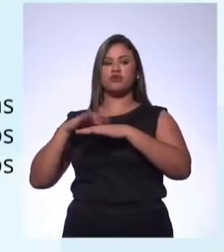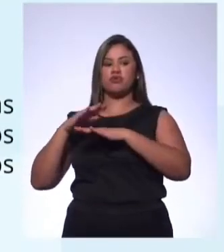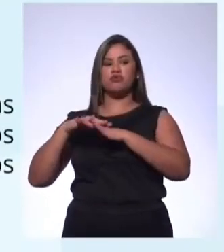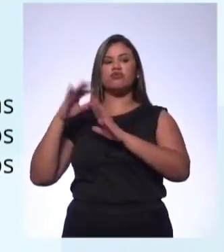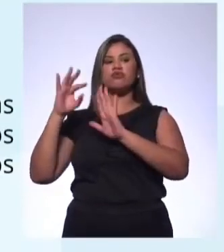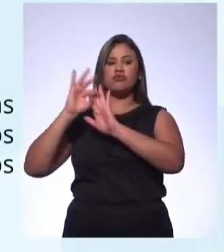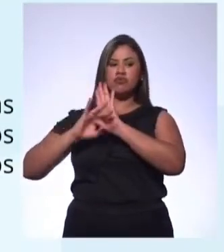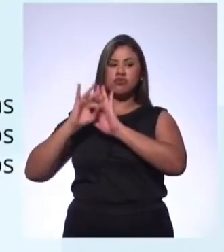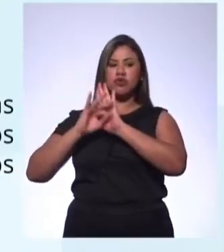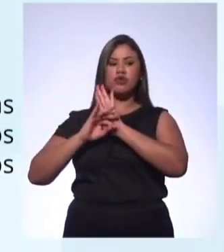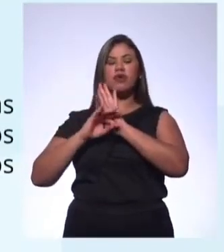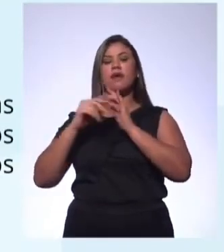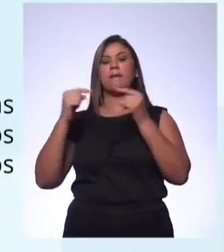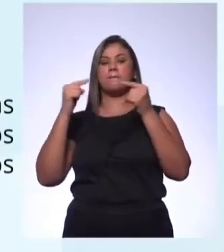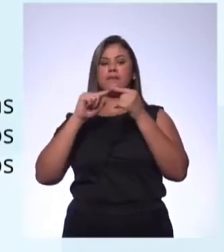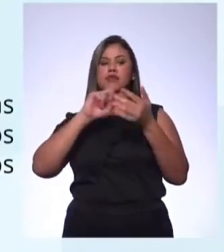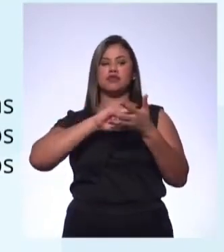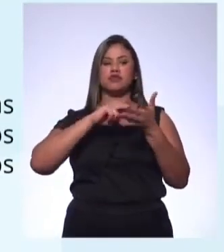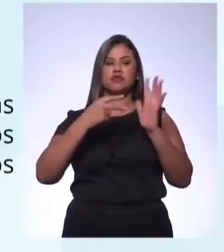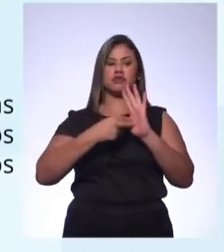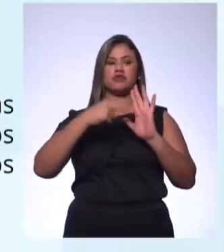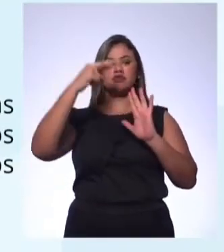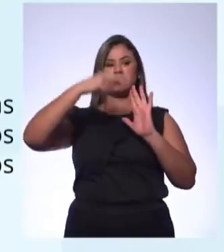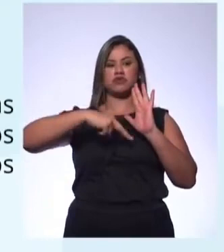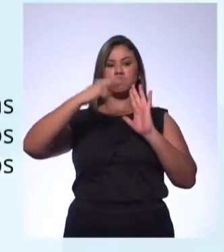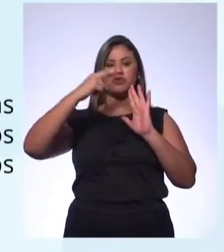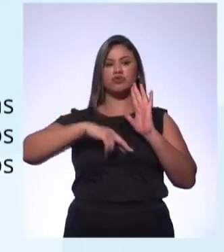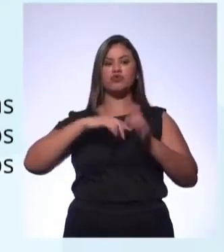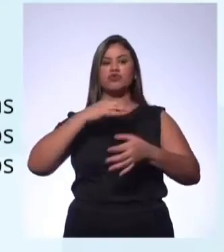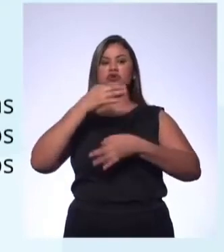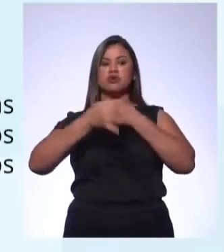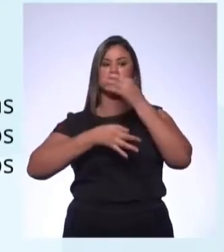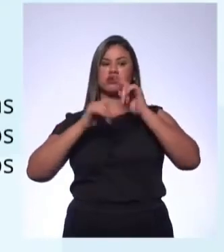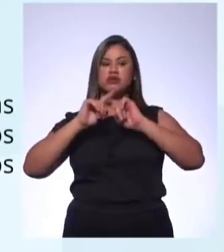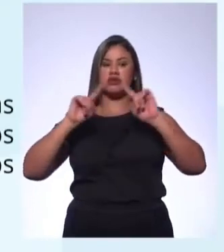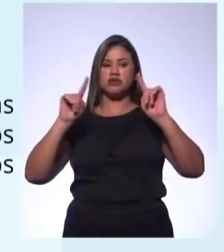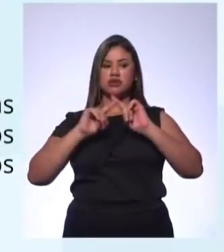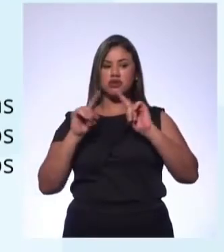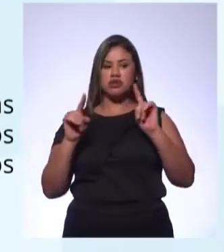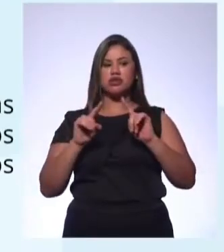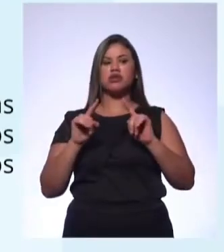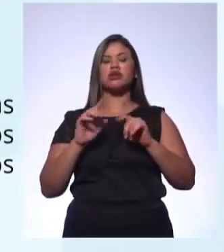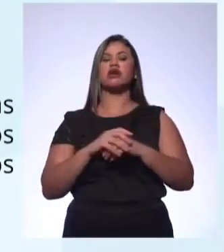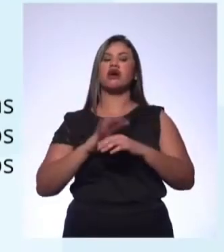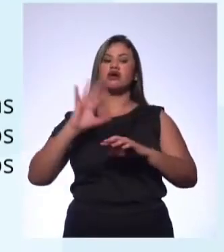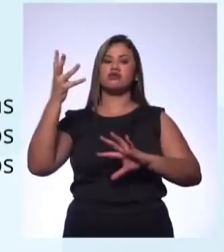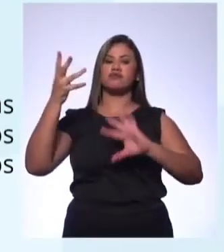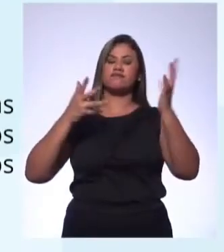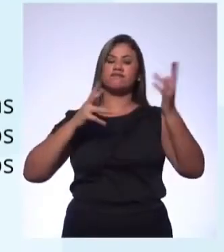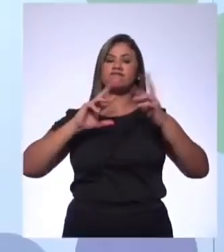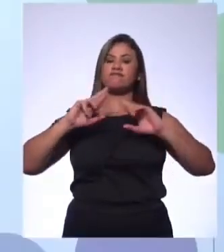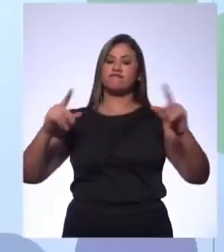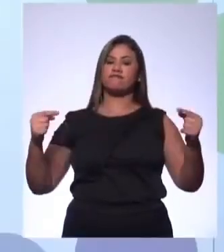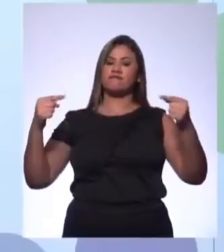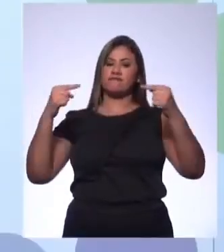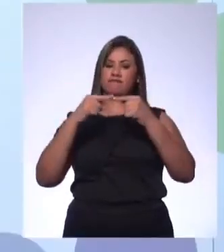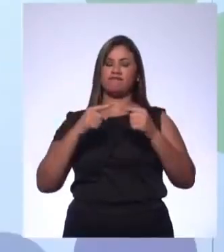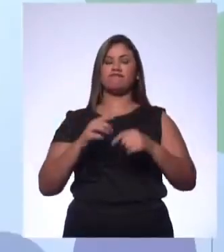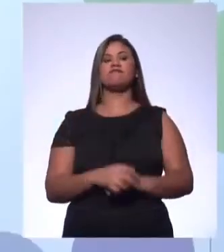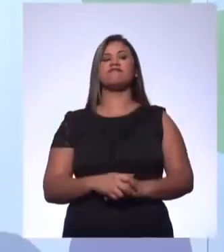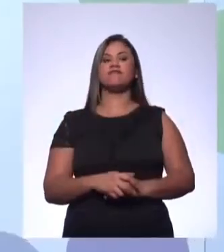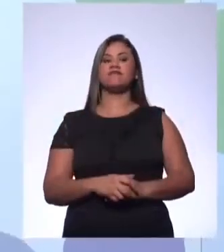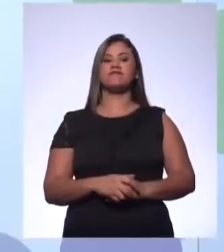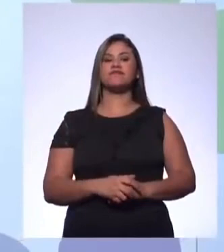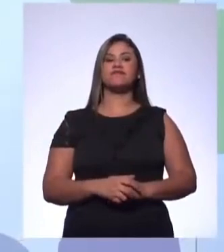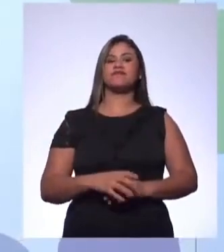para atribuir significados de leituras críticas em diferentes situações. Eu acho que essa é a grande questão, Essa é a né? grande